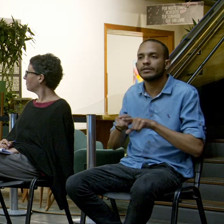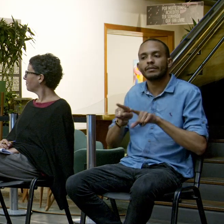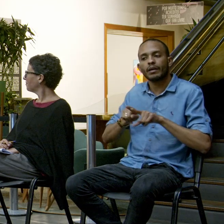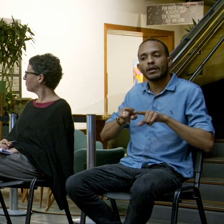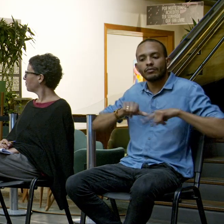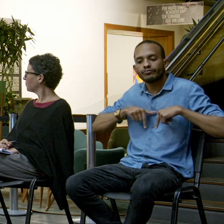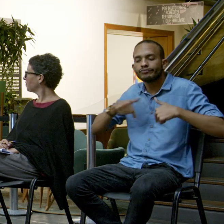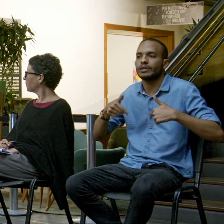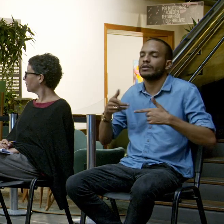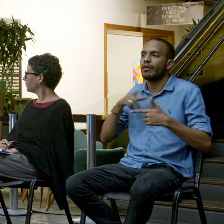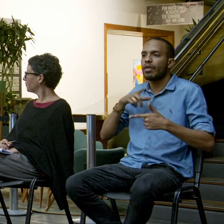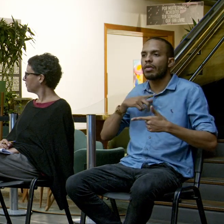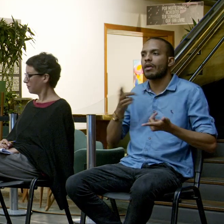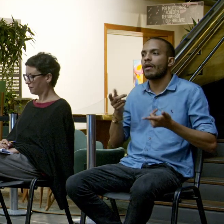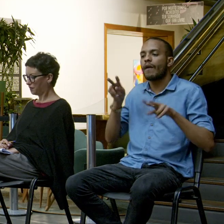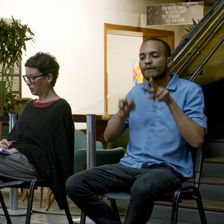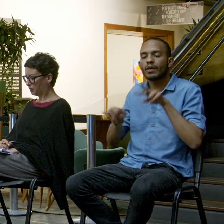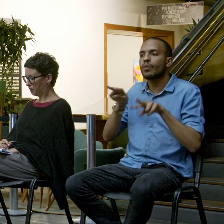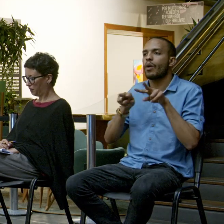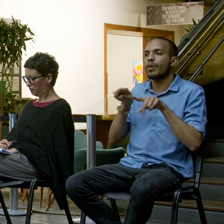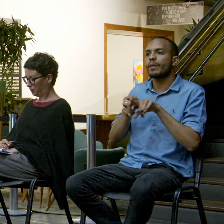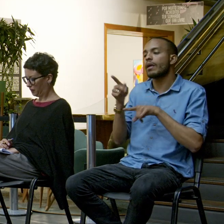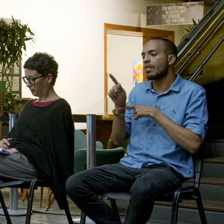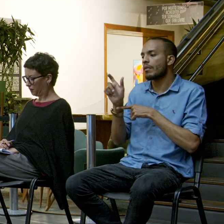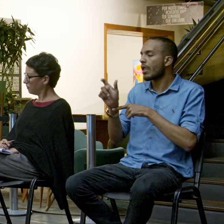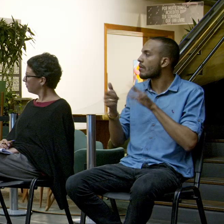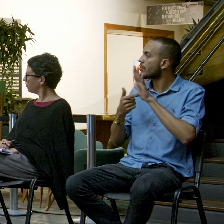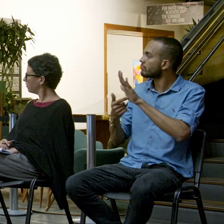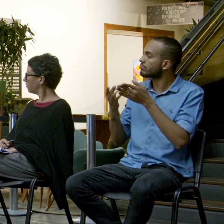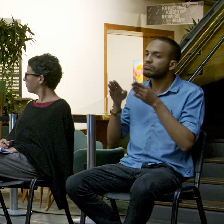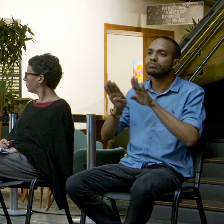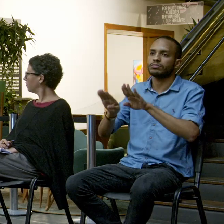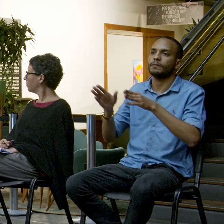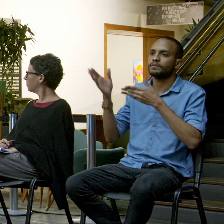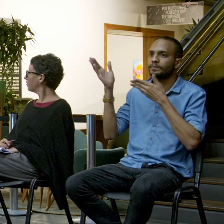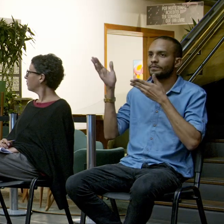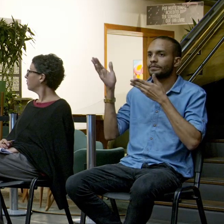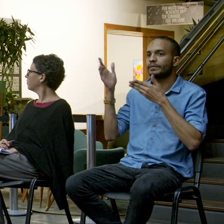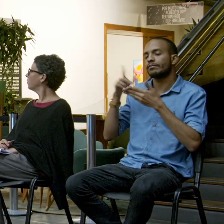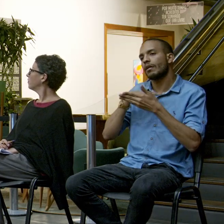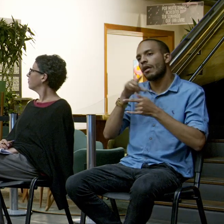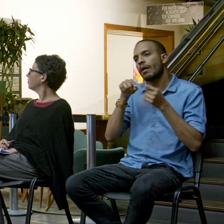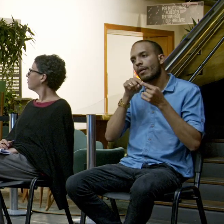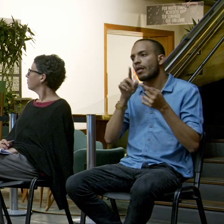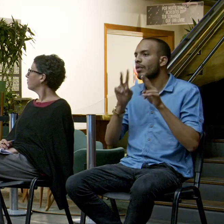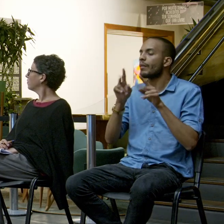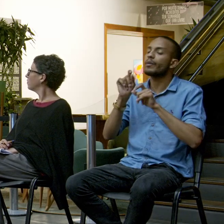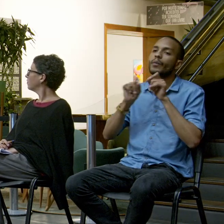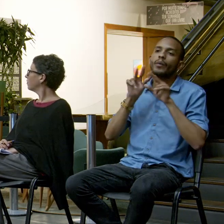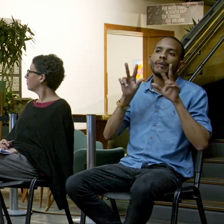que é uma ação, né, de tornar visual essa palavra. Tem muito a ver, eu acho, com